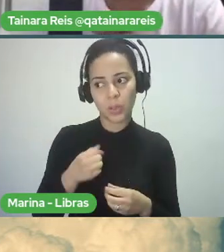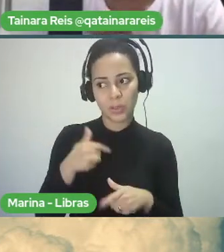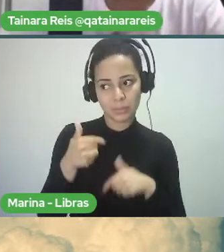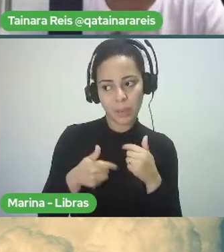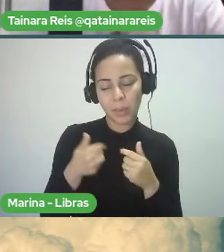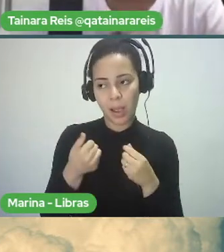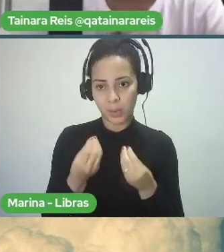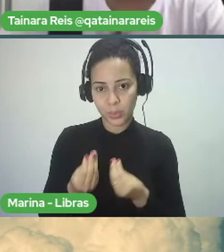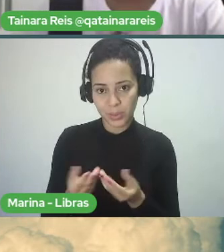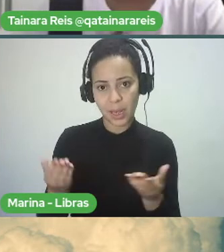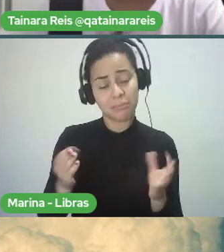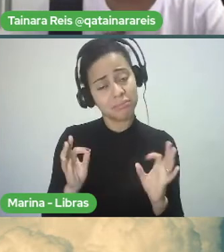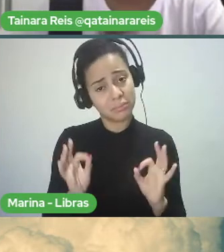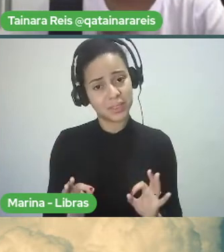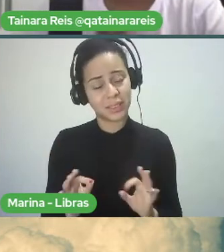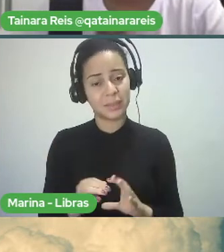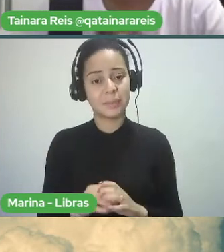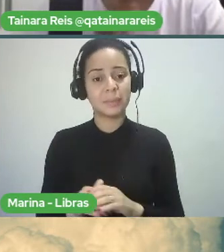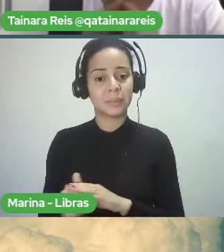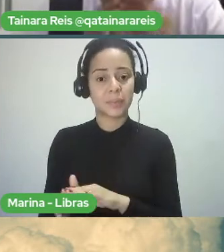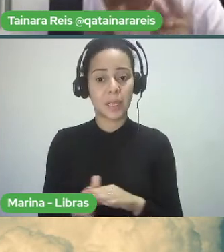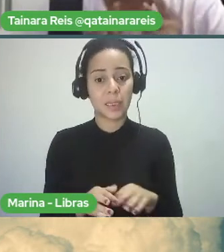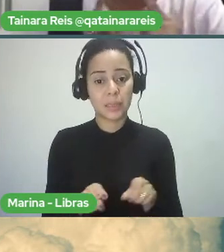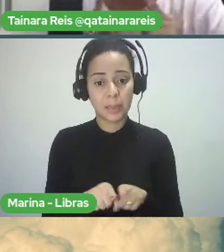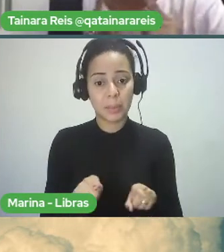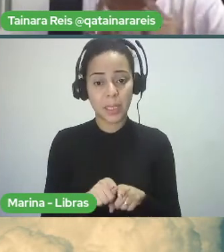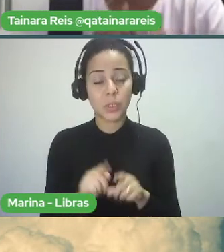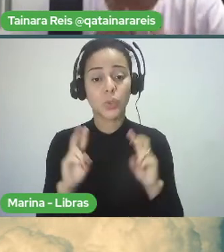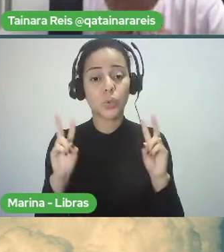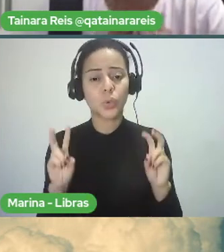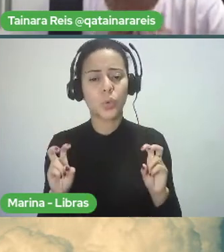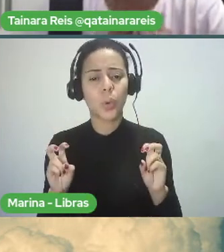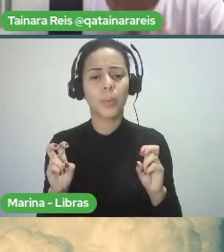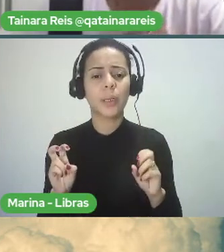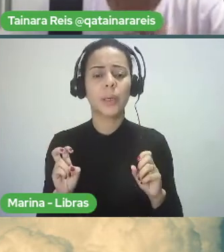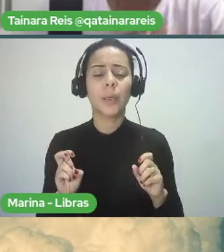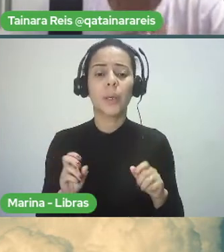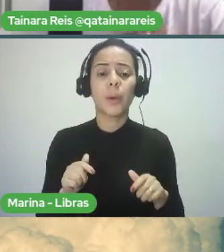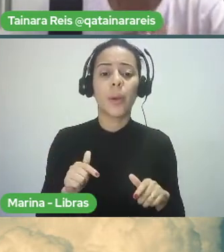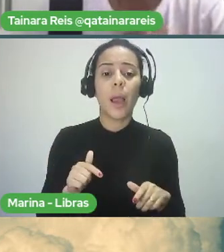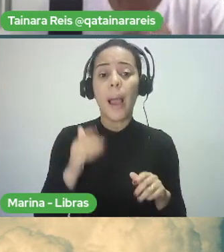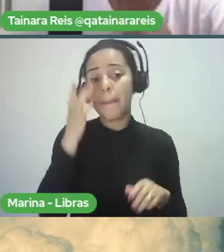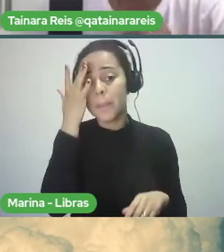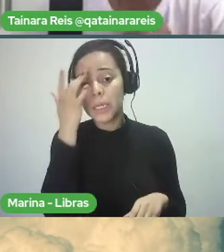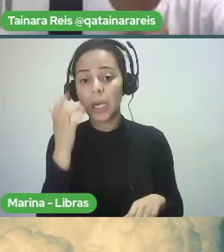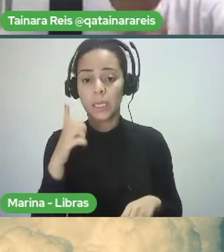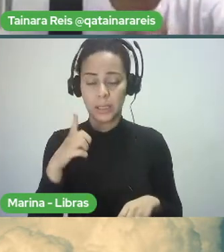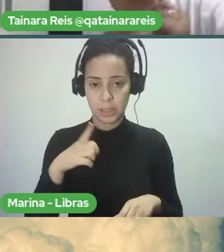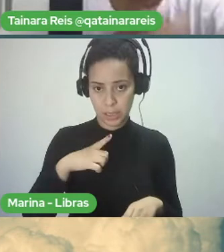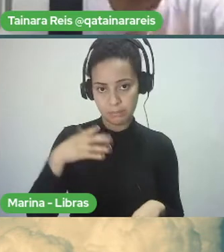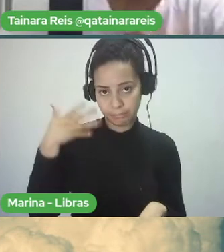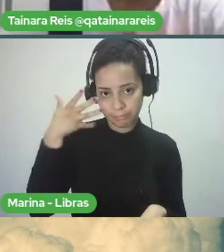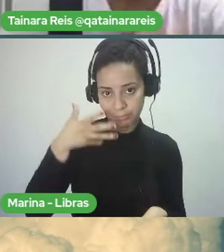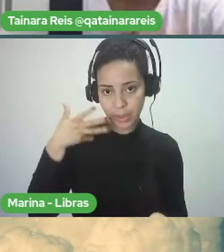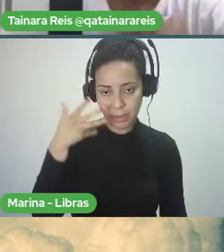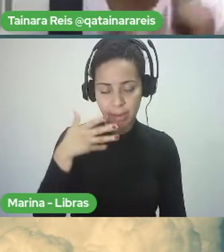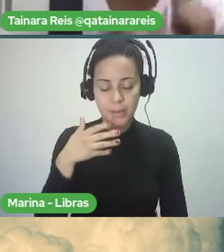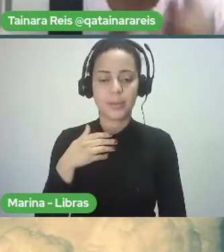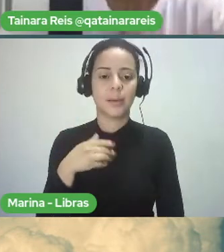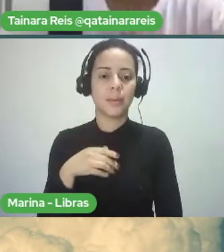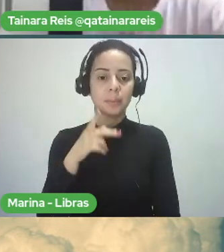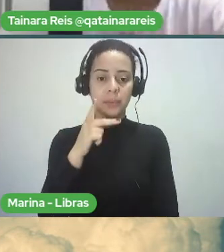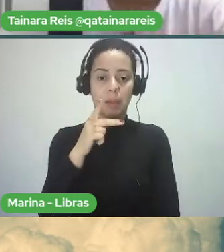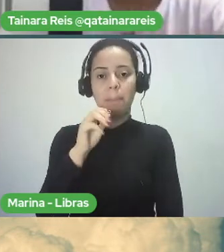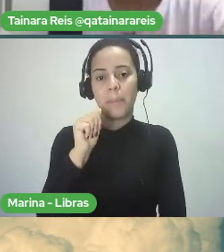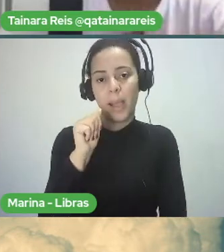é o Path to Production. Amanhã, a Patrícia Muniz vai estar aqui com vocês, pela TOTWORKS também, falando